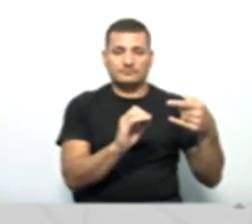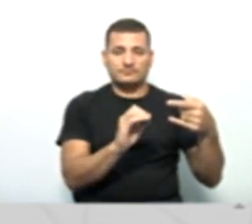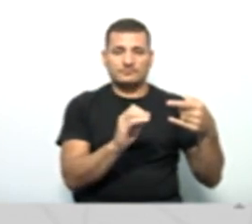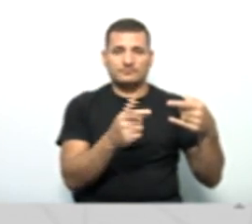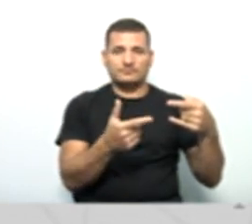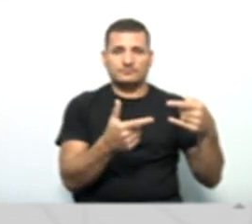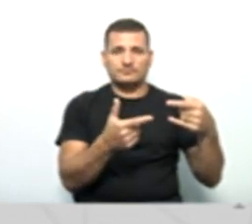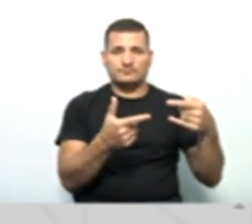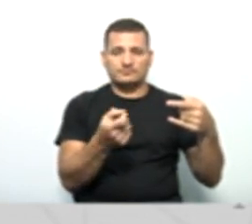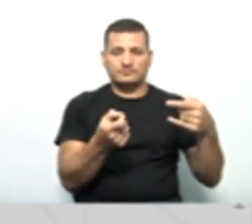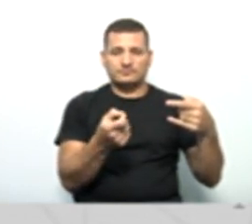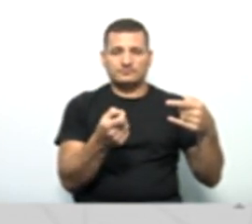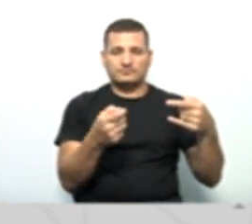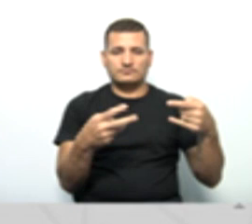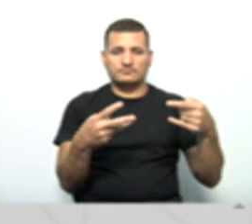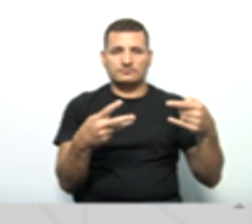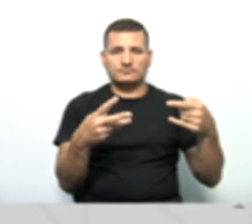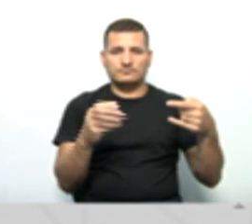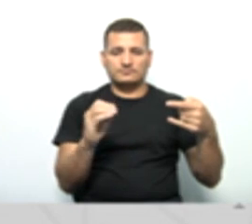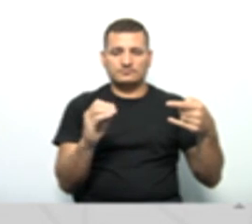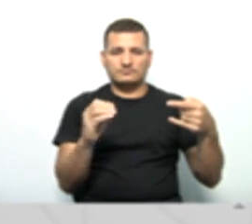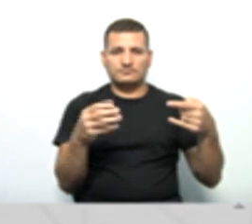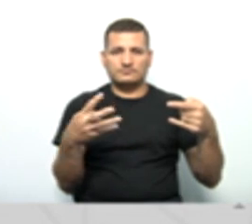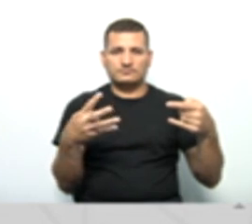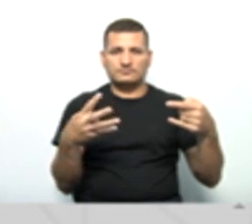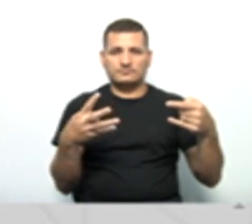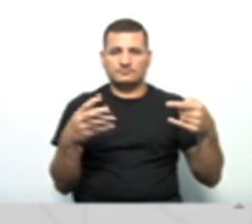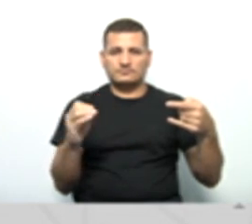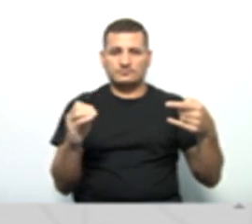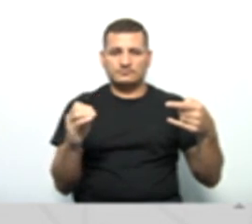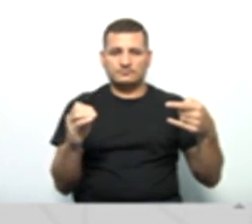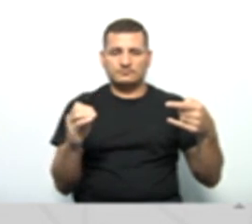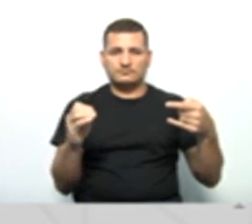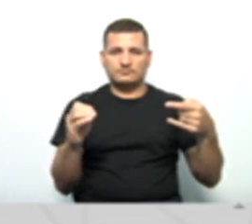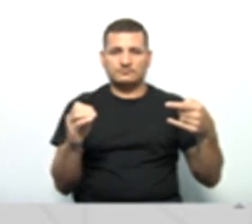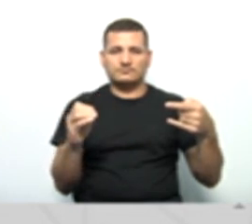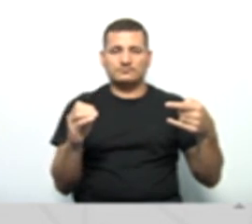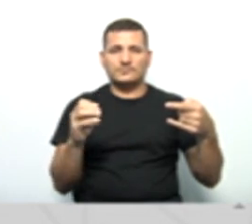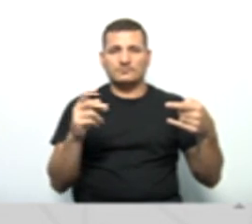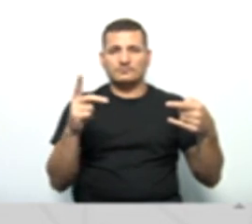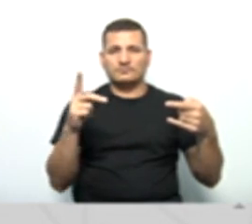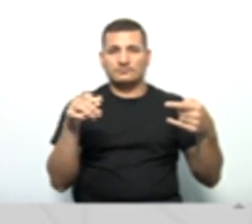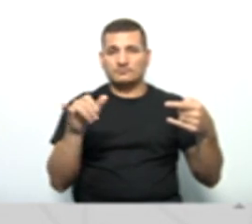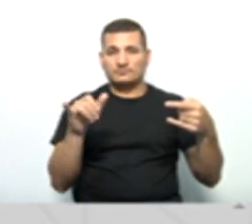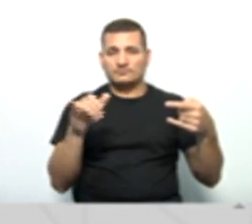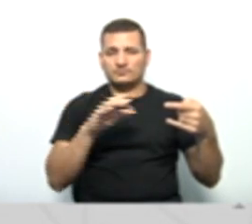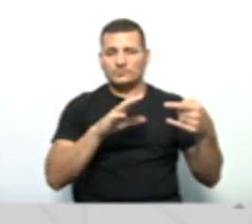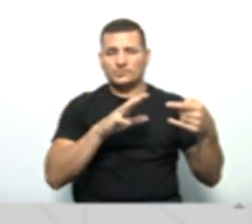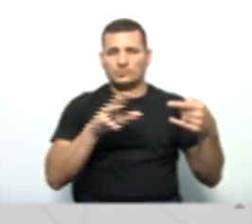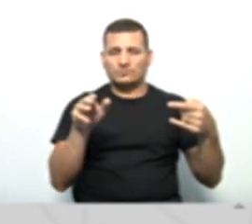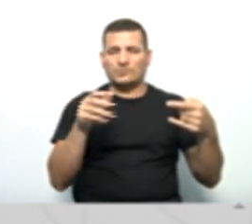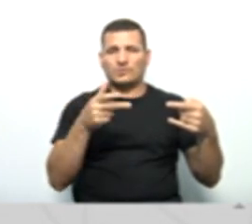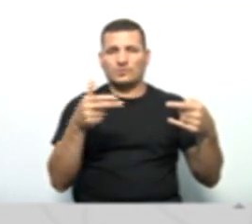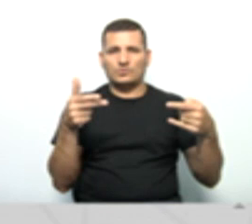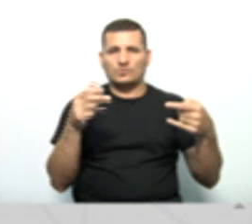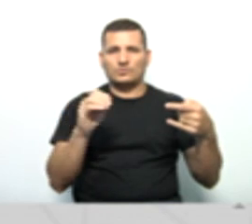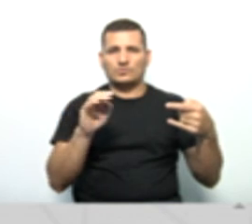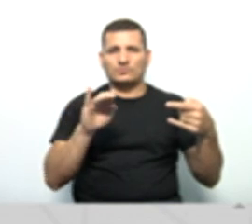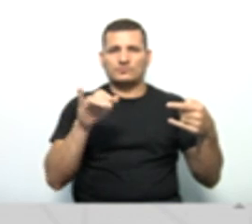4. Também pode ser os objetos, né? A gente viu que em Python tudo é considerado objeto.